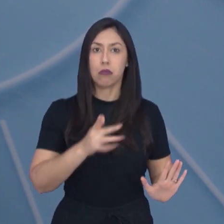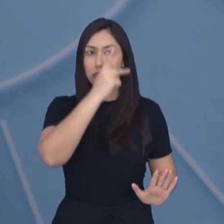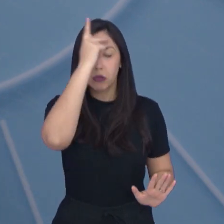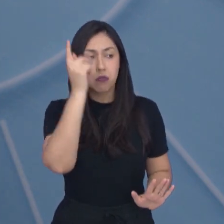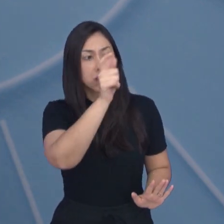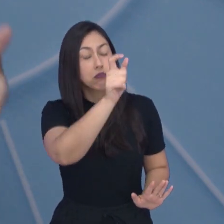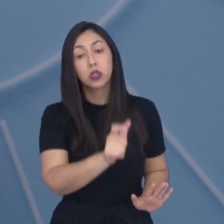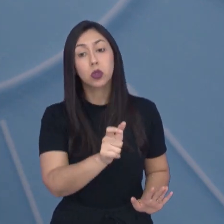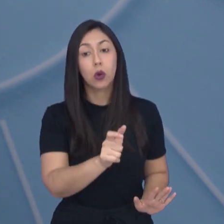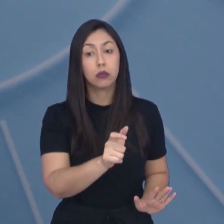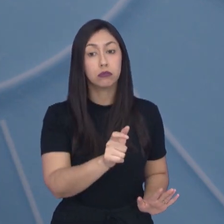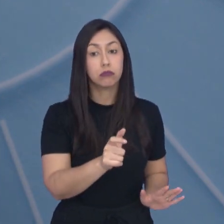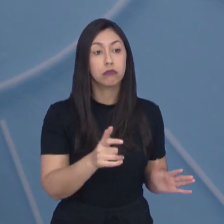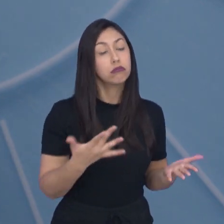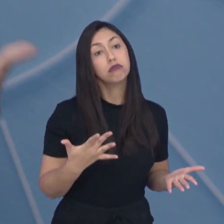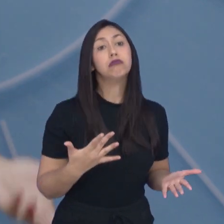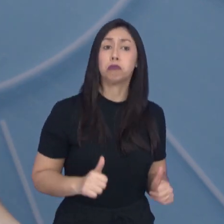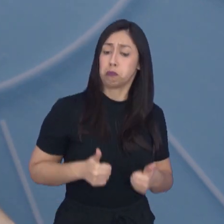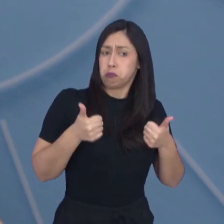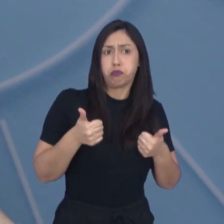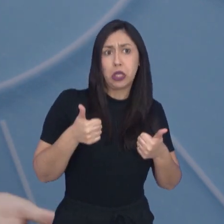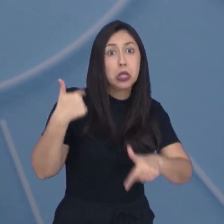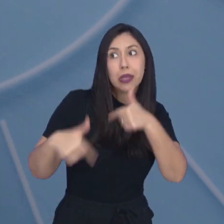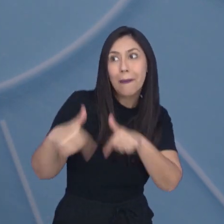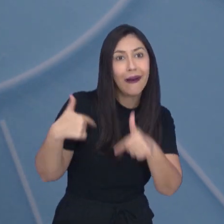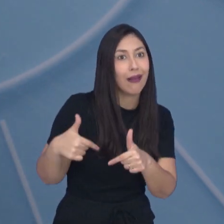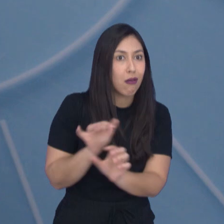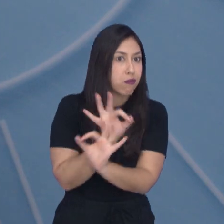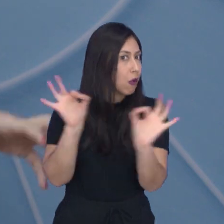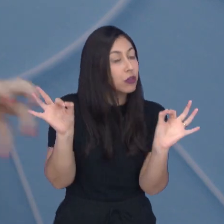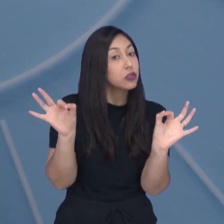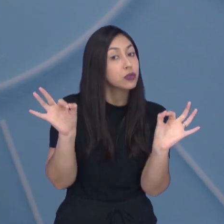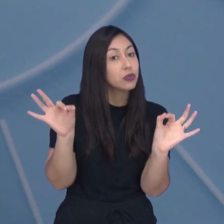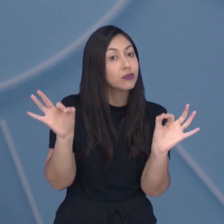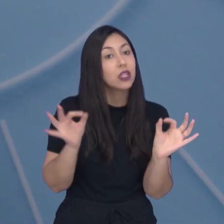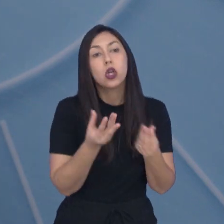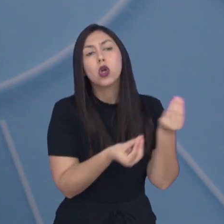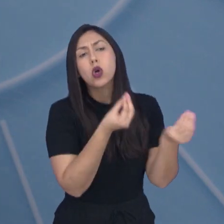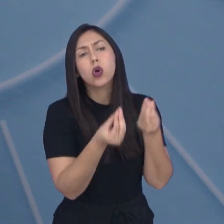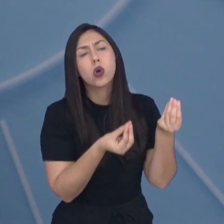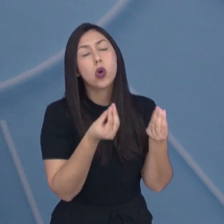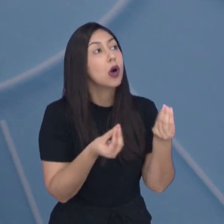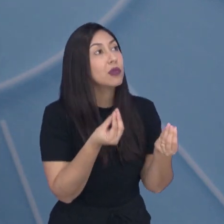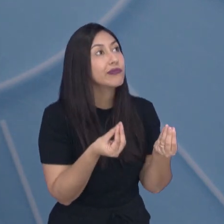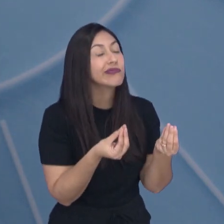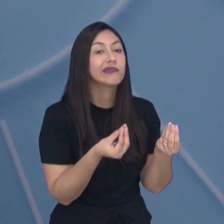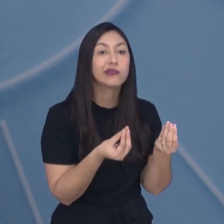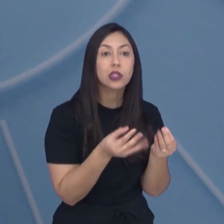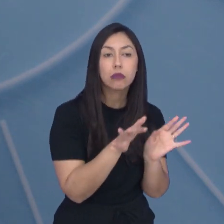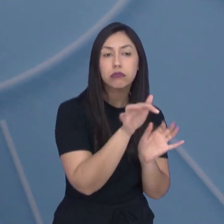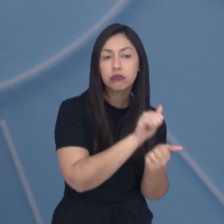falando nesse caso das mulheres que tá bem, ela vai produzir mais, consequentemente, né? Como que a gente poderia implantar aqui na